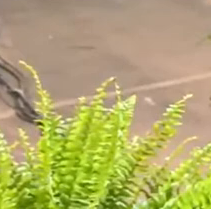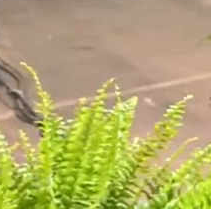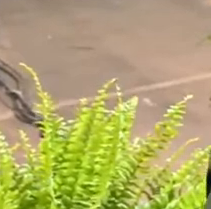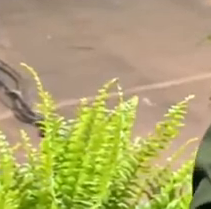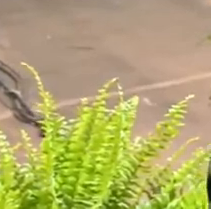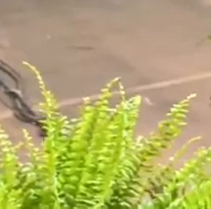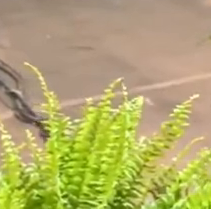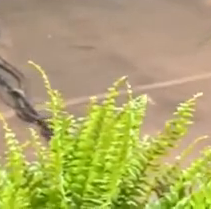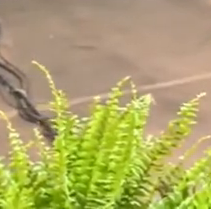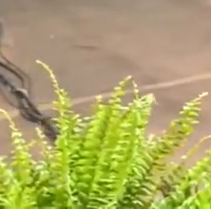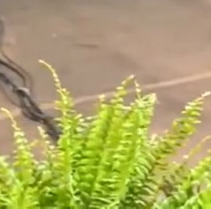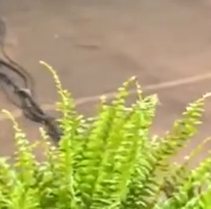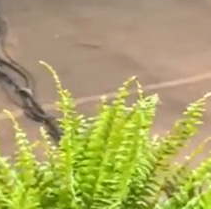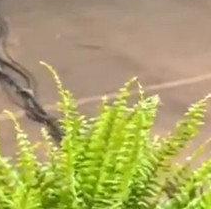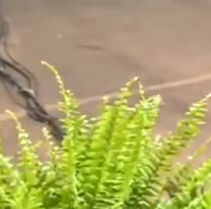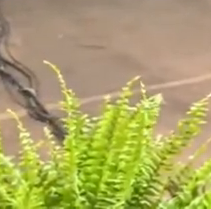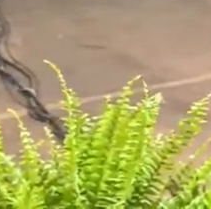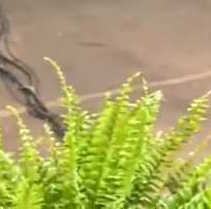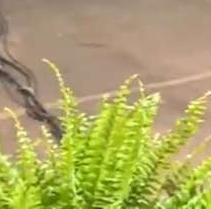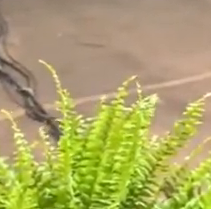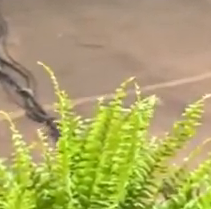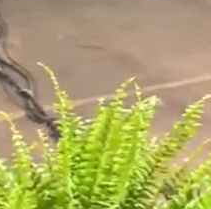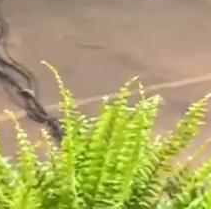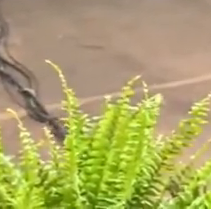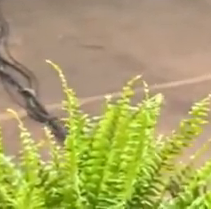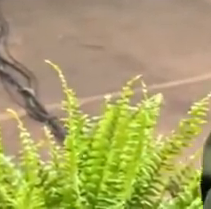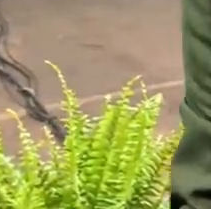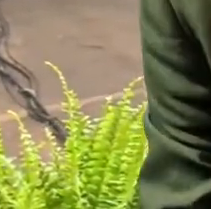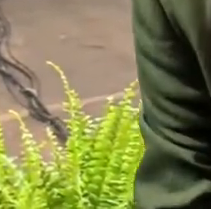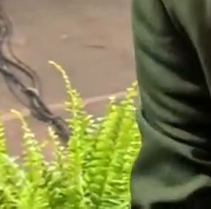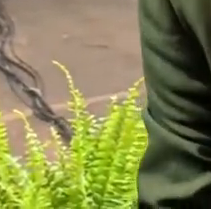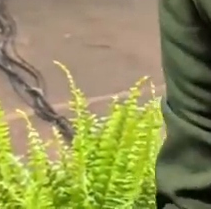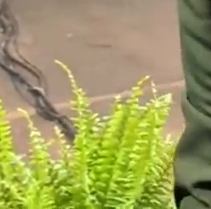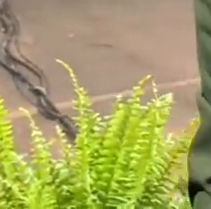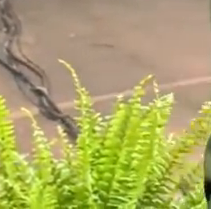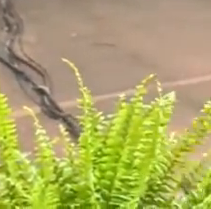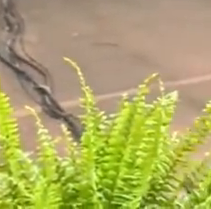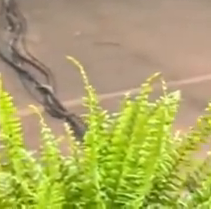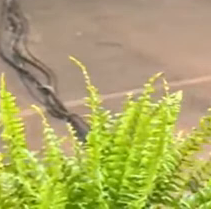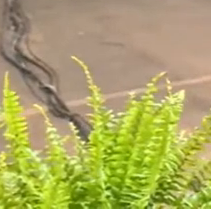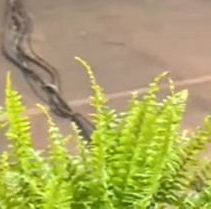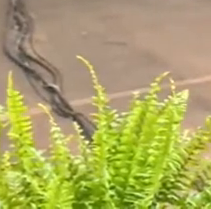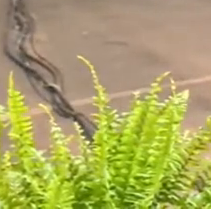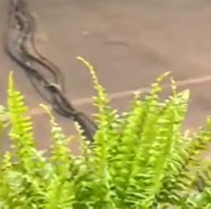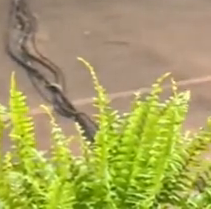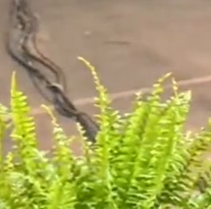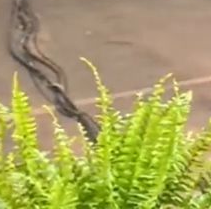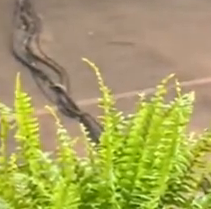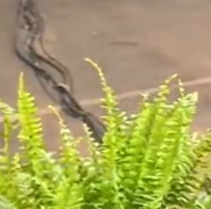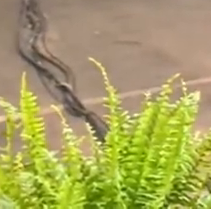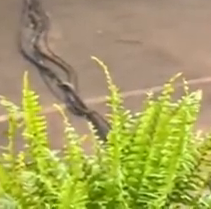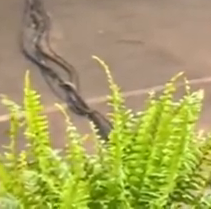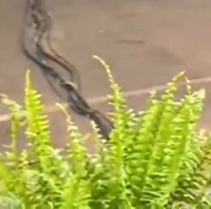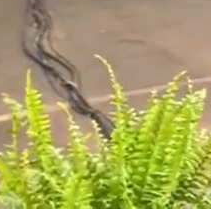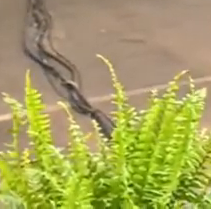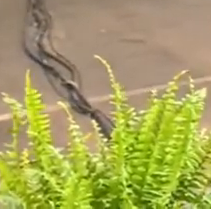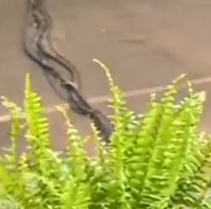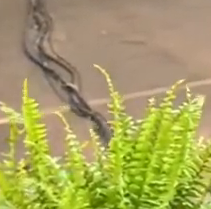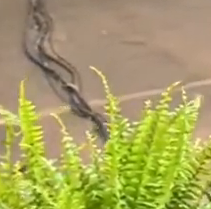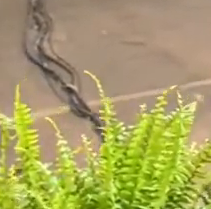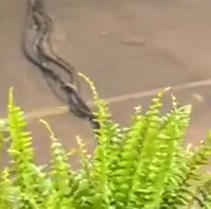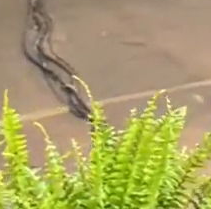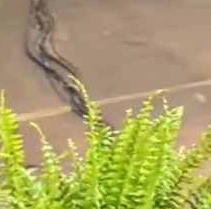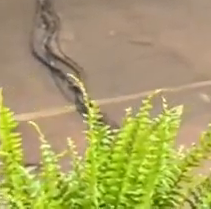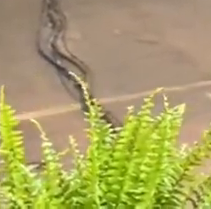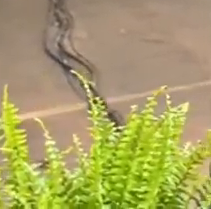conhece suas canções pastores Rodrigues que é um grande homem de Deus que tem ministrado a palavra de Deus por todo nosso país e abençoado